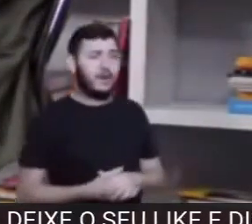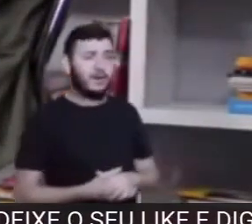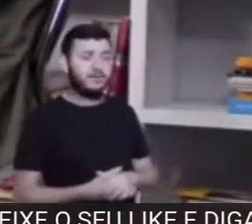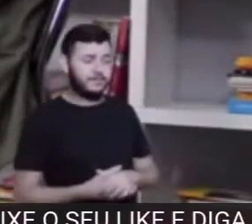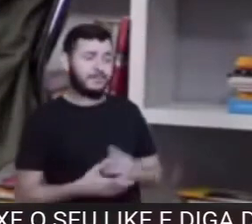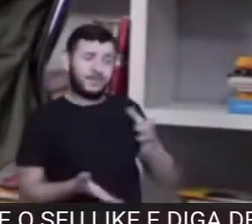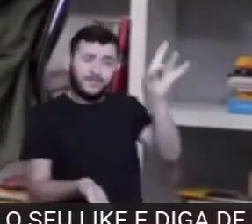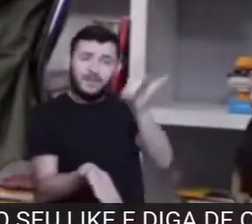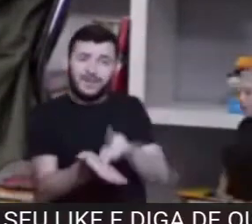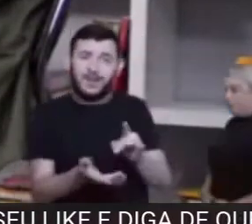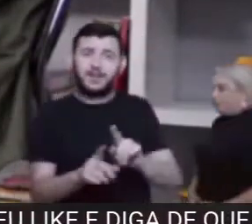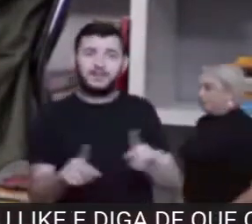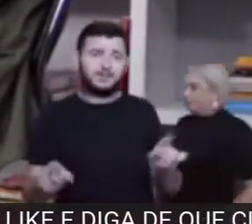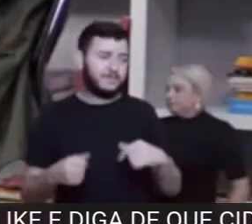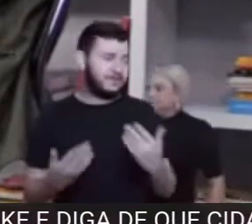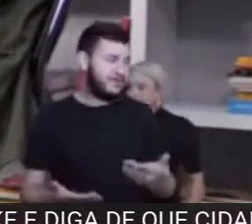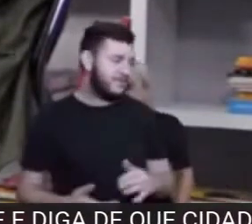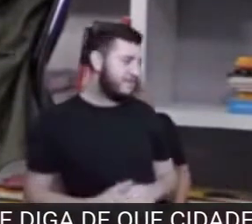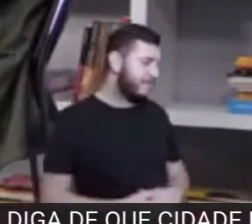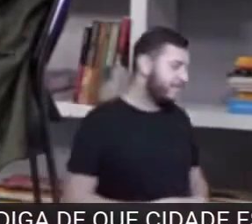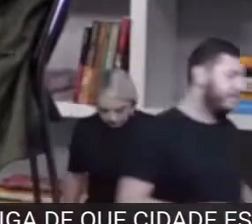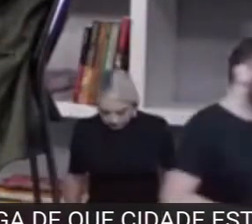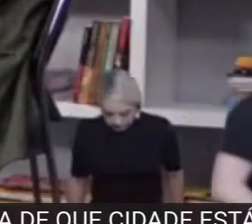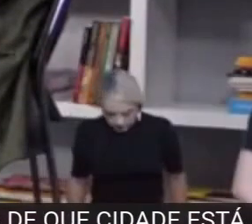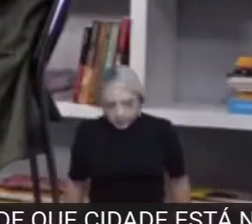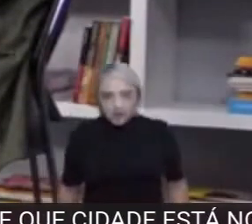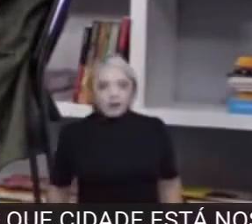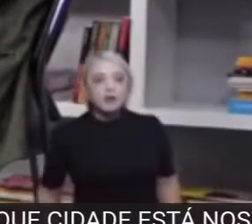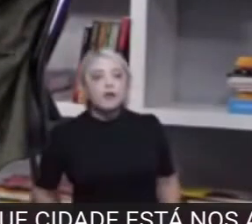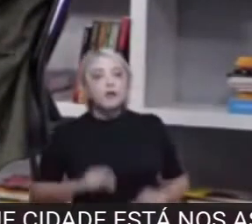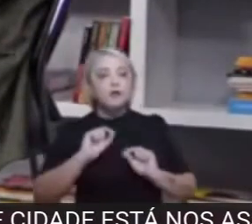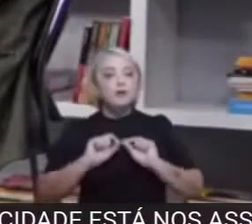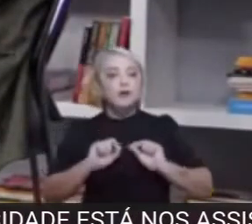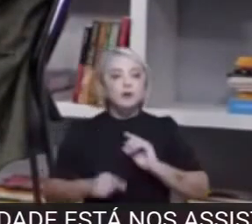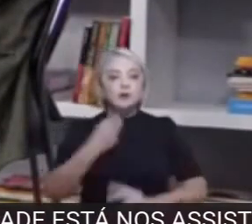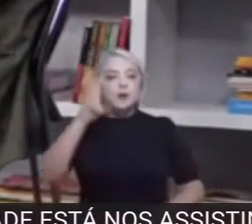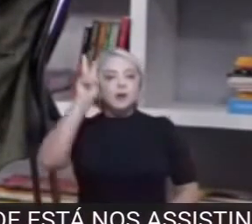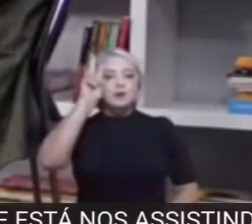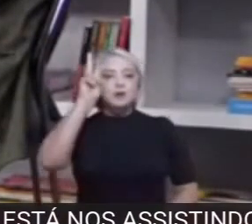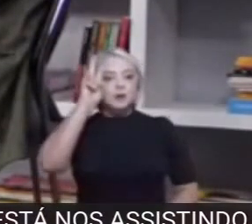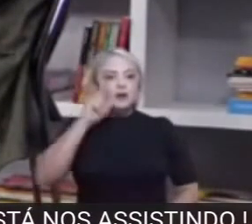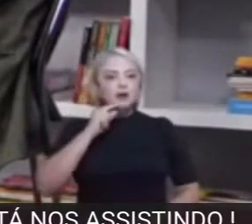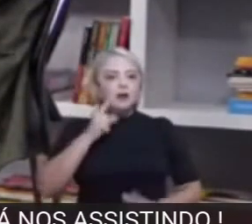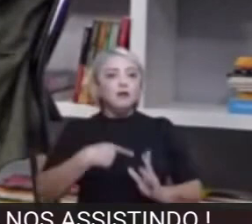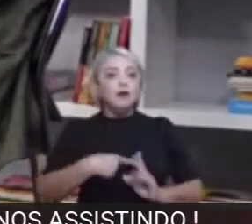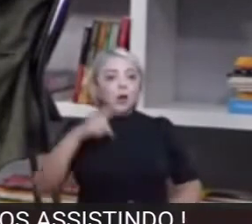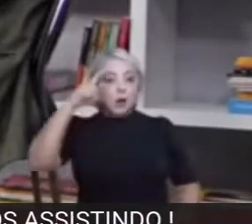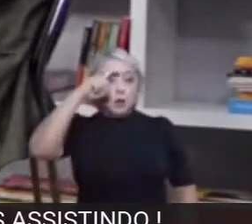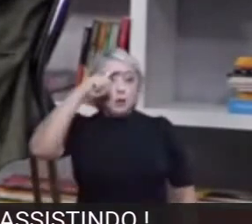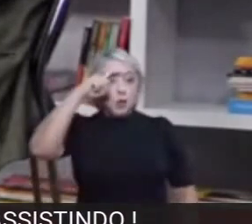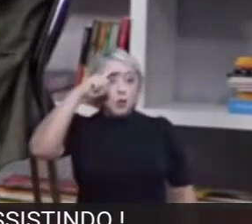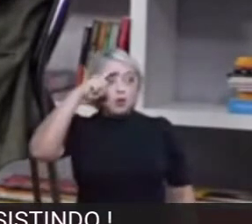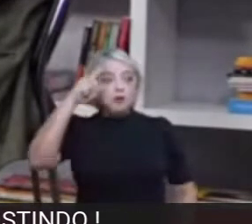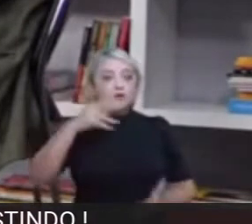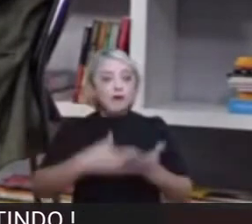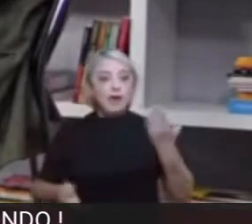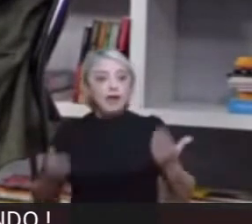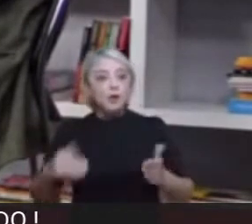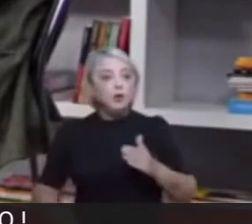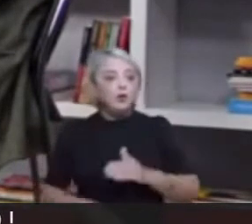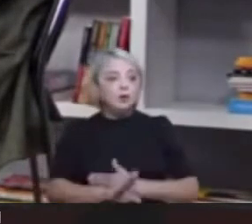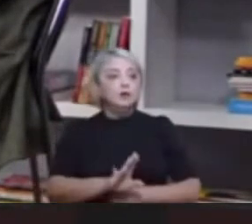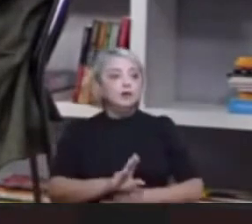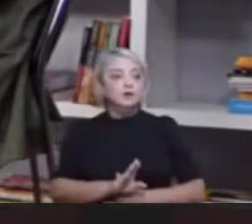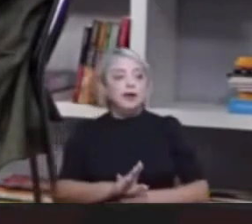dizer, o que aconteceu, a história ainda vai julgar. Tá? E eu disse para o Moro, vai acontecer com você o que você acha que está acontecendo